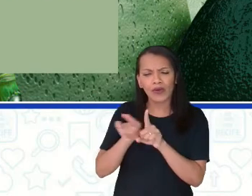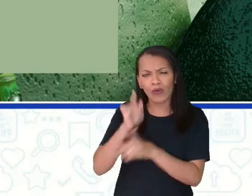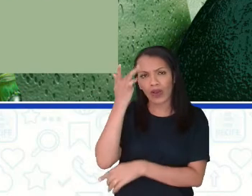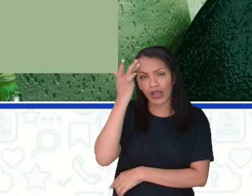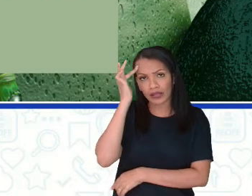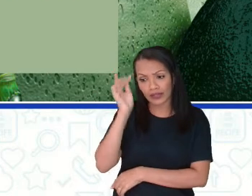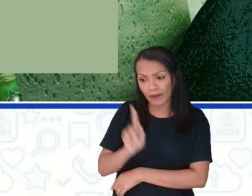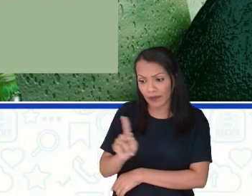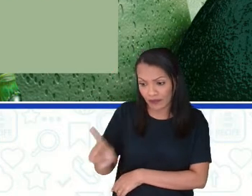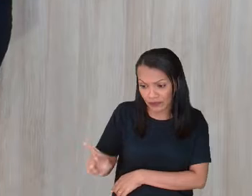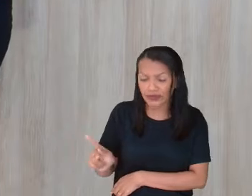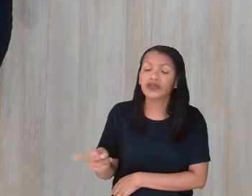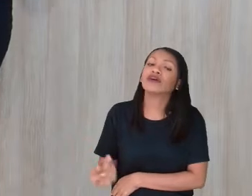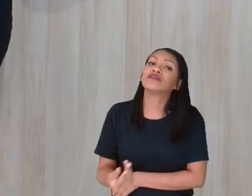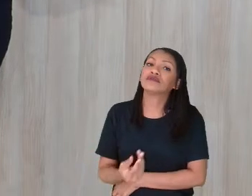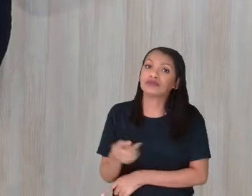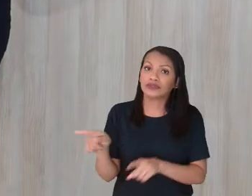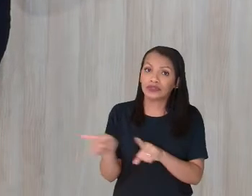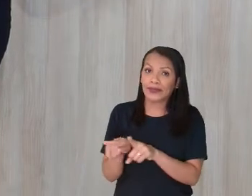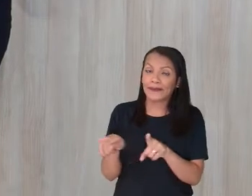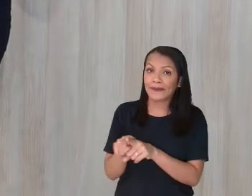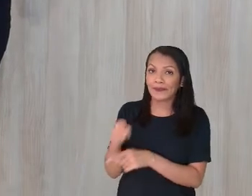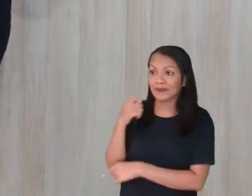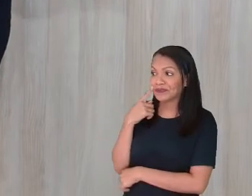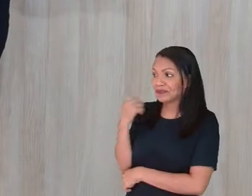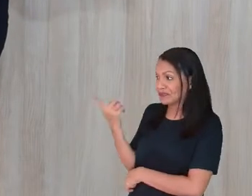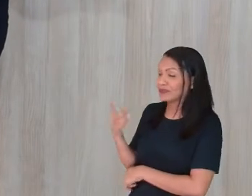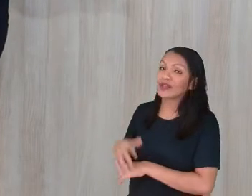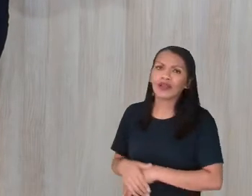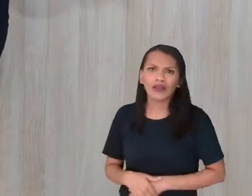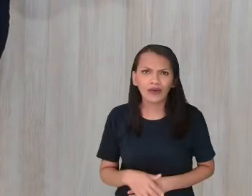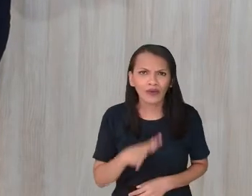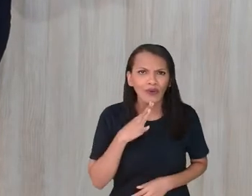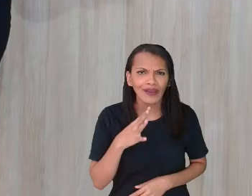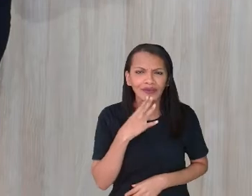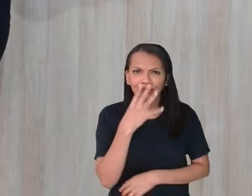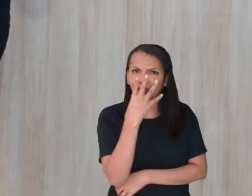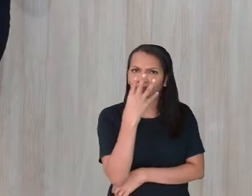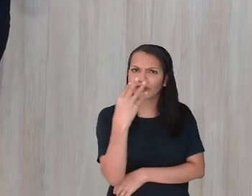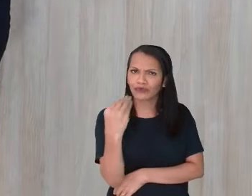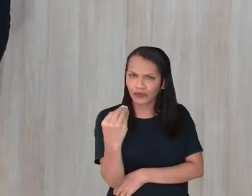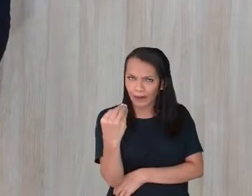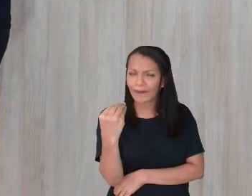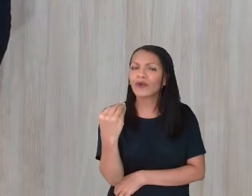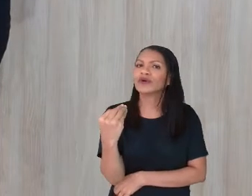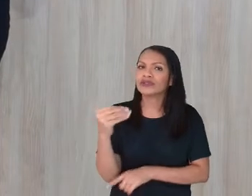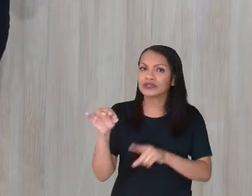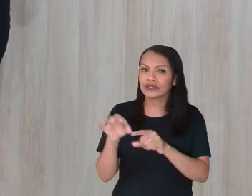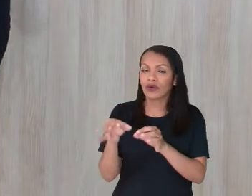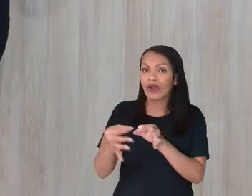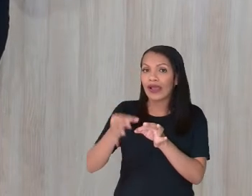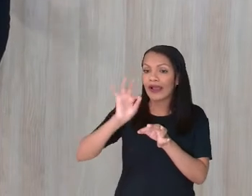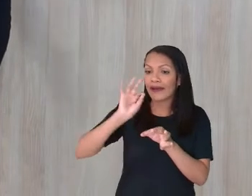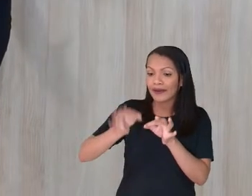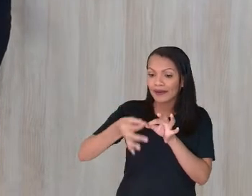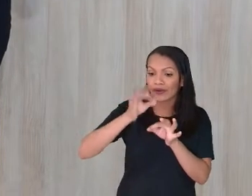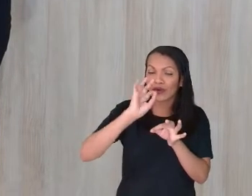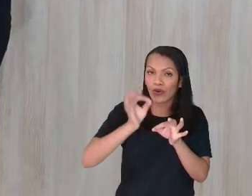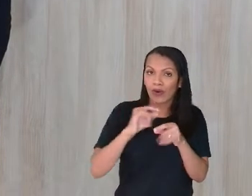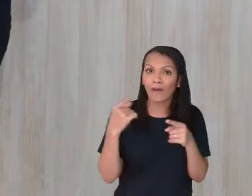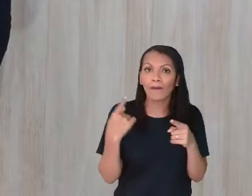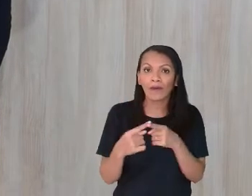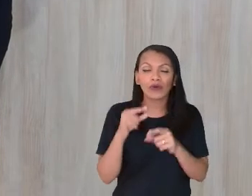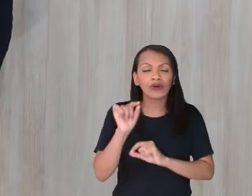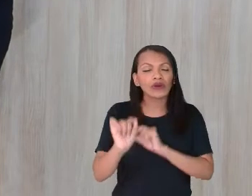também. Por exemplo, a famosa fábula da raposa e as uvas, né? Que a gente tem o quê? Uma narrativa figurada, porque a gente